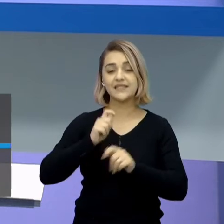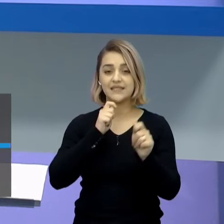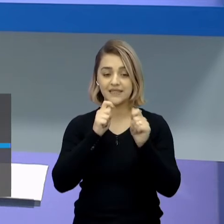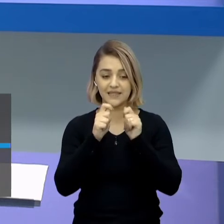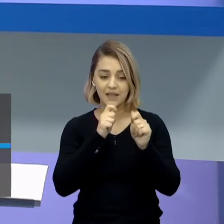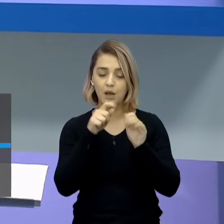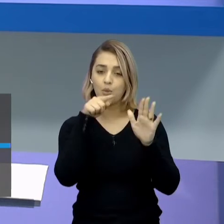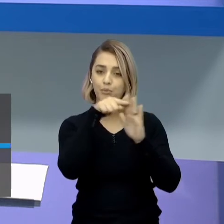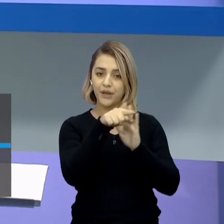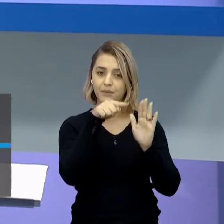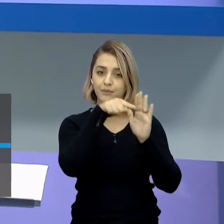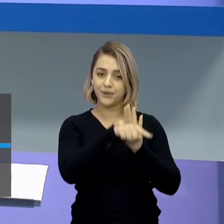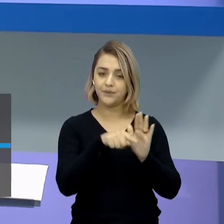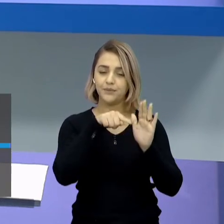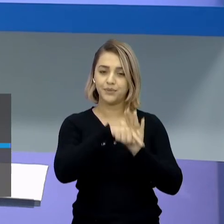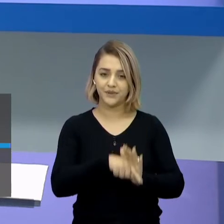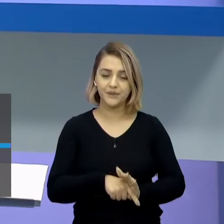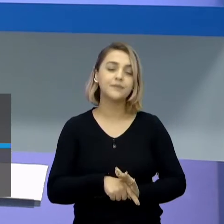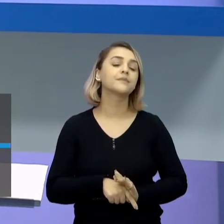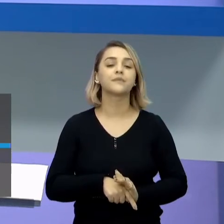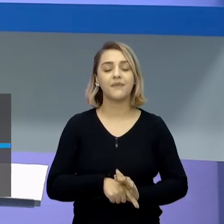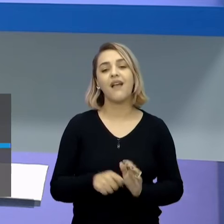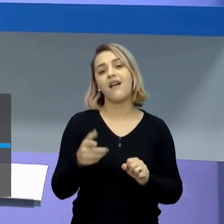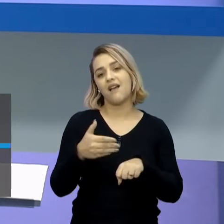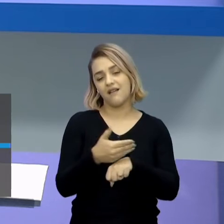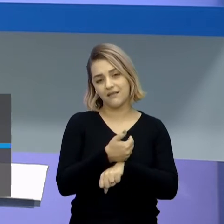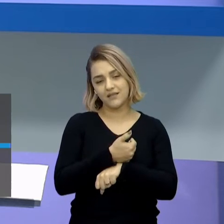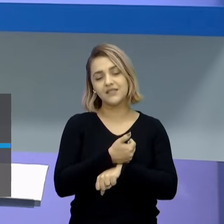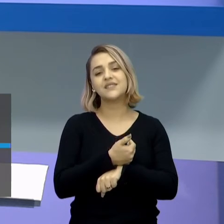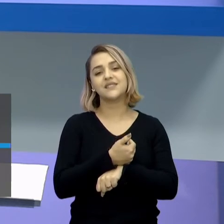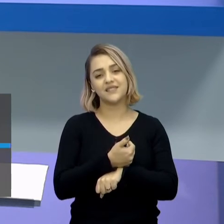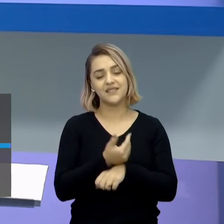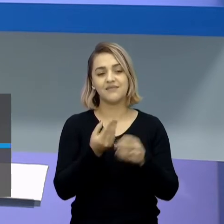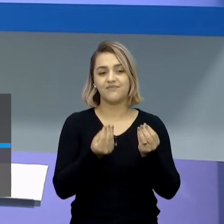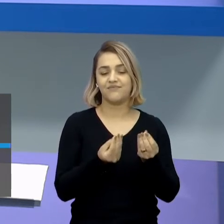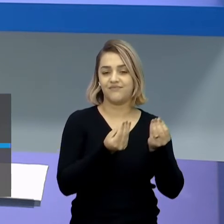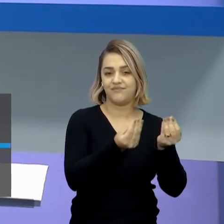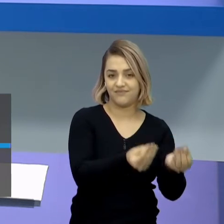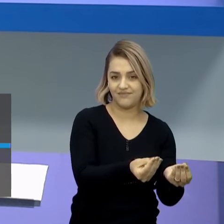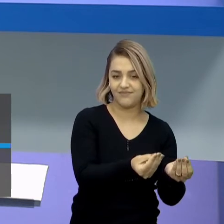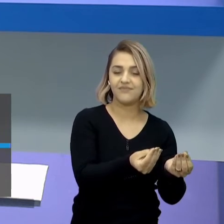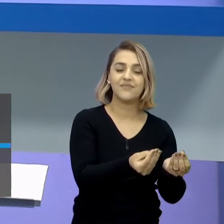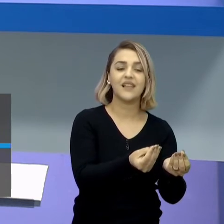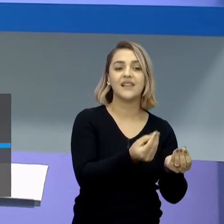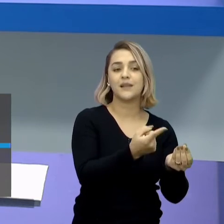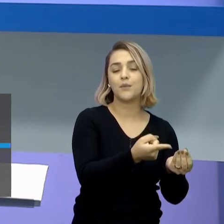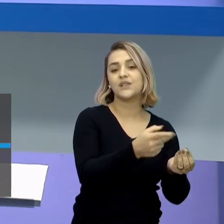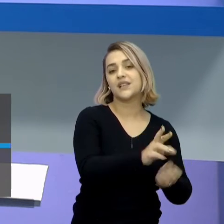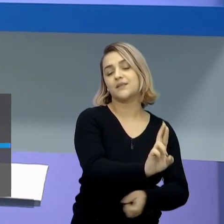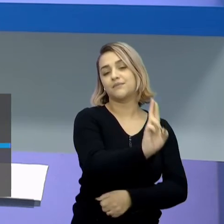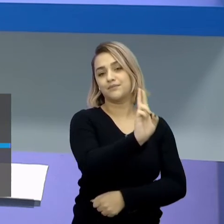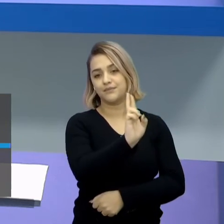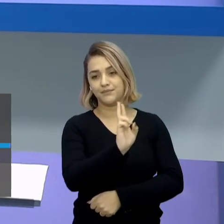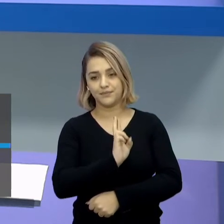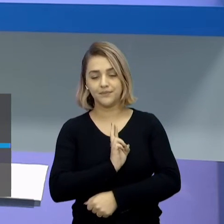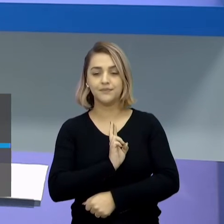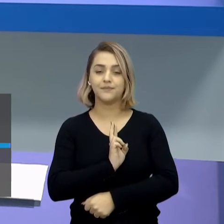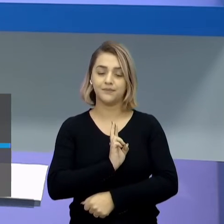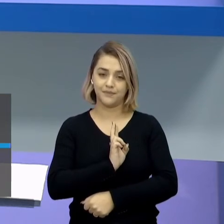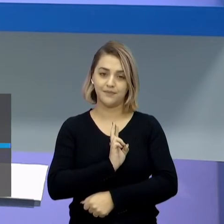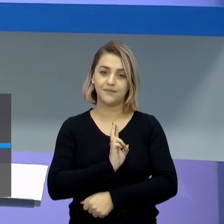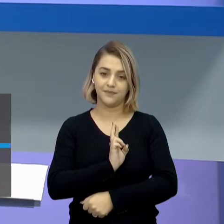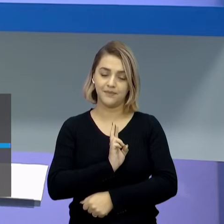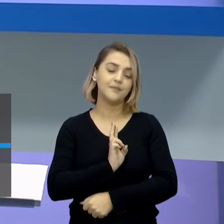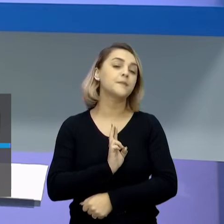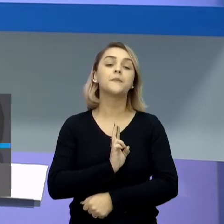as perguntas, né, previamente, né, e entreguei para ela. Então, depois ela me respondeu e